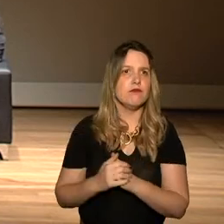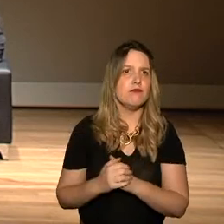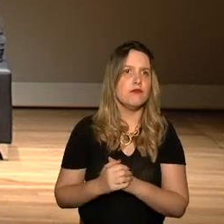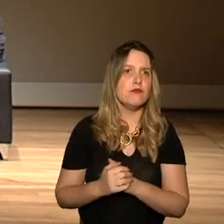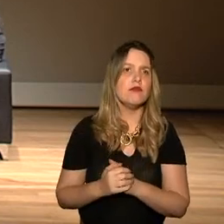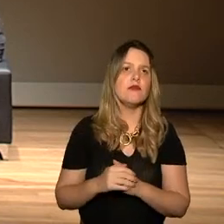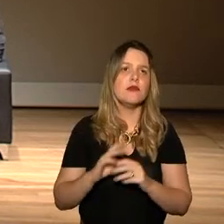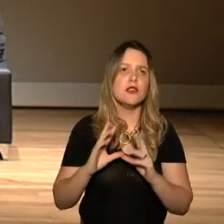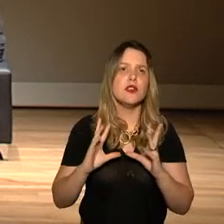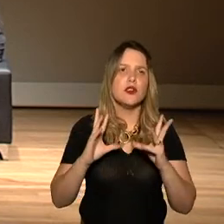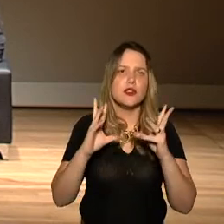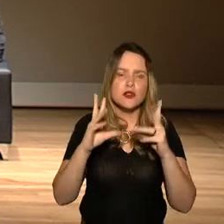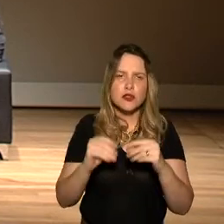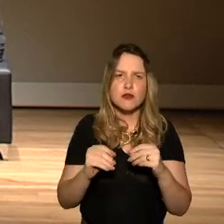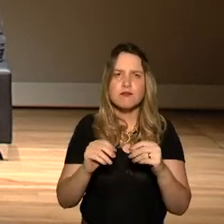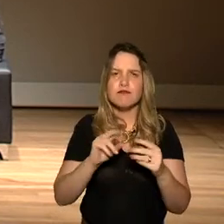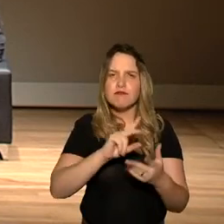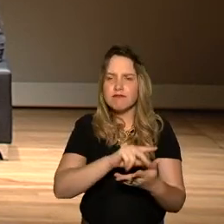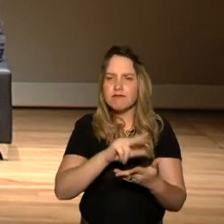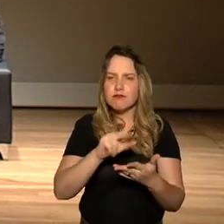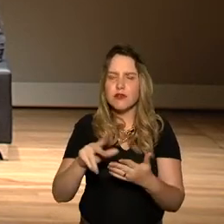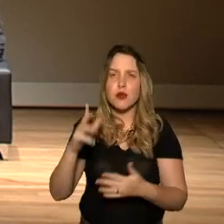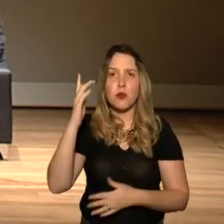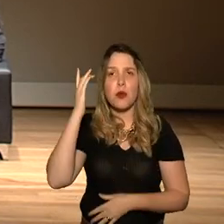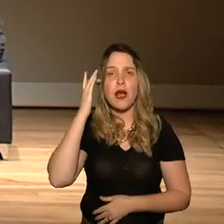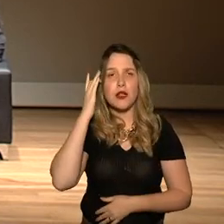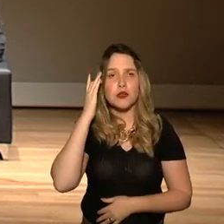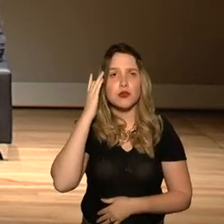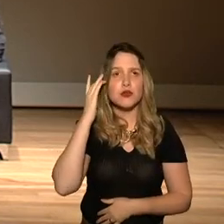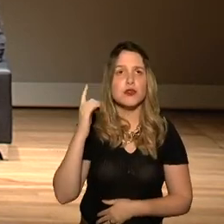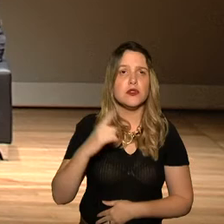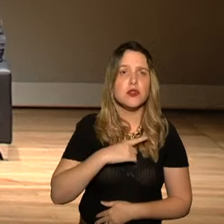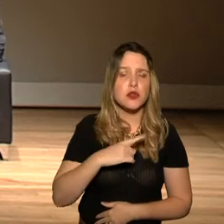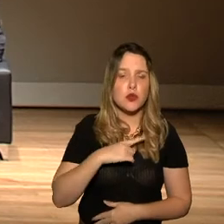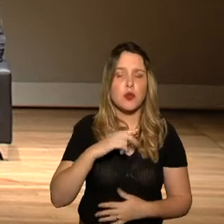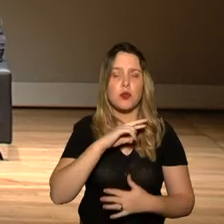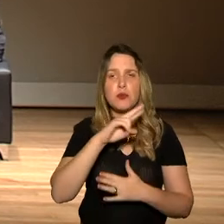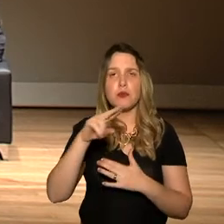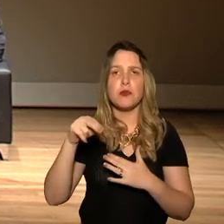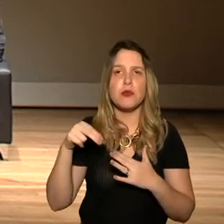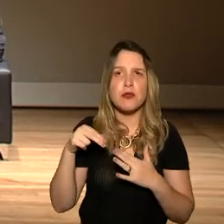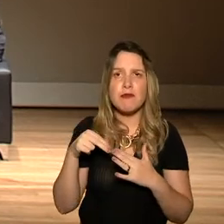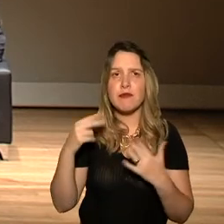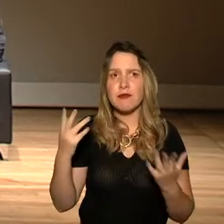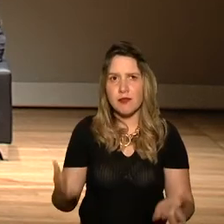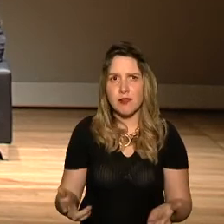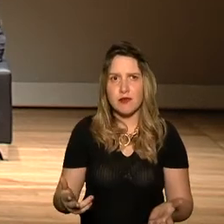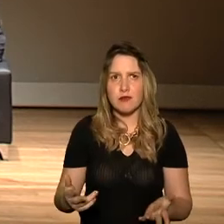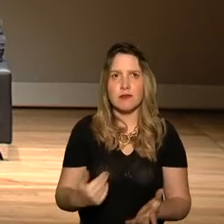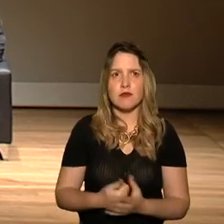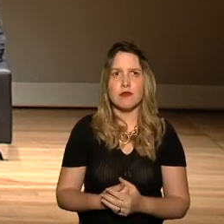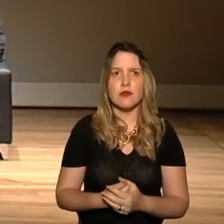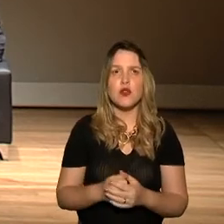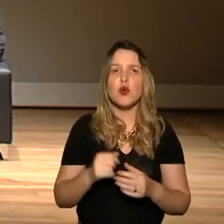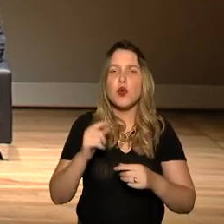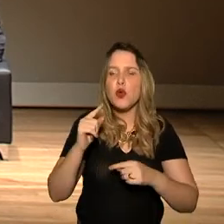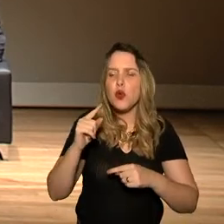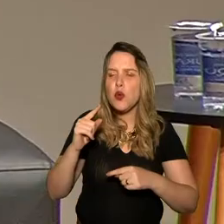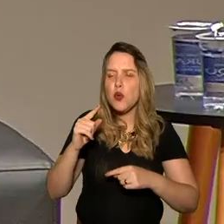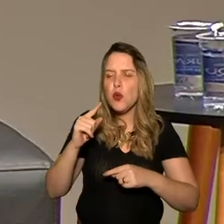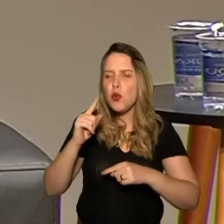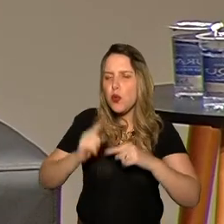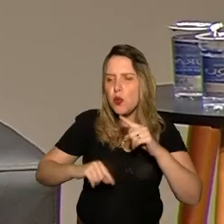chamaria atenção para um aspecto da arte que eu acho que pode ser coincidente com esse um objeto